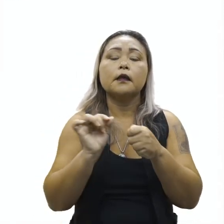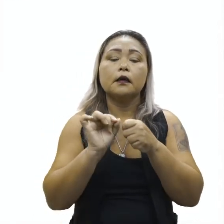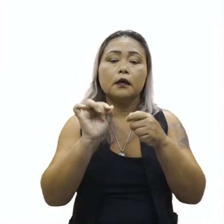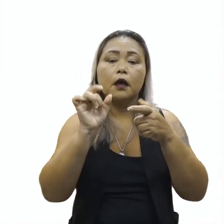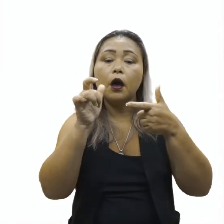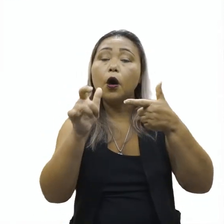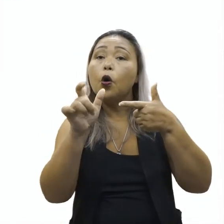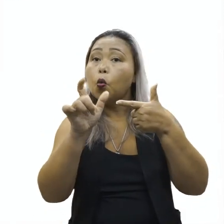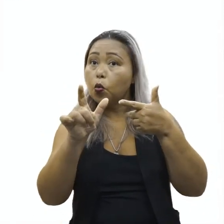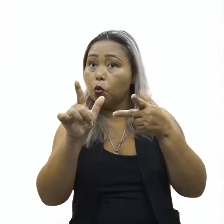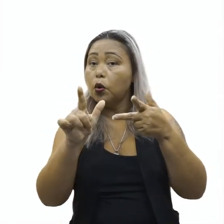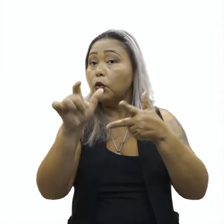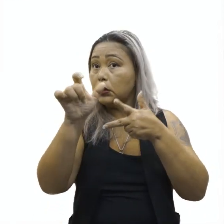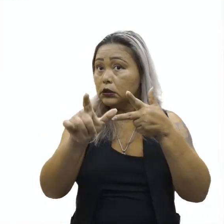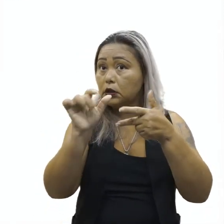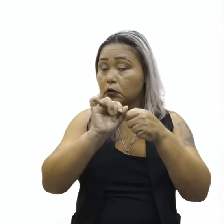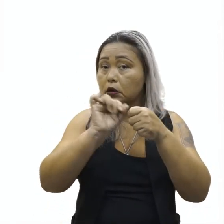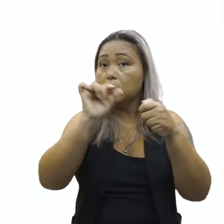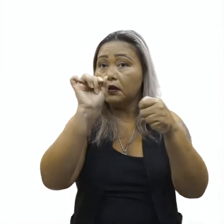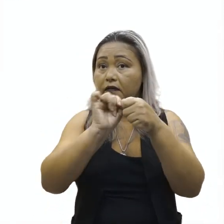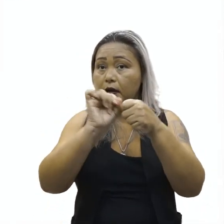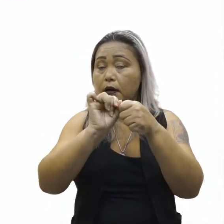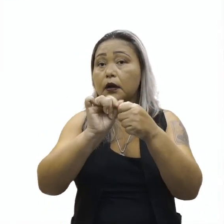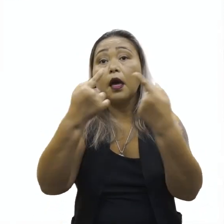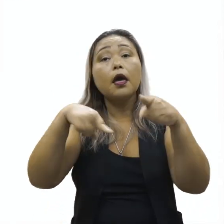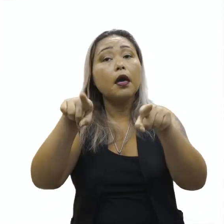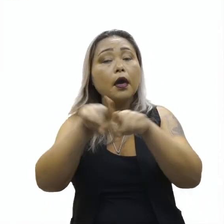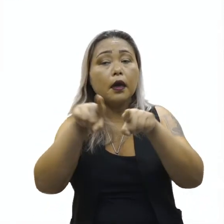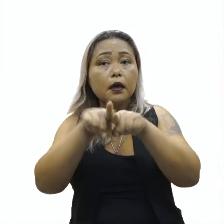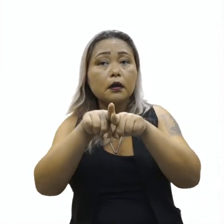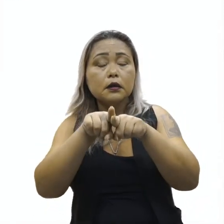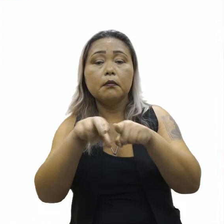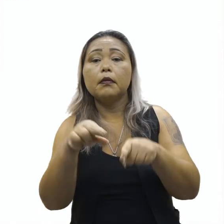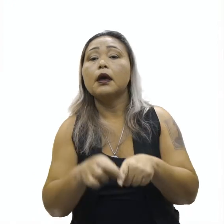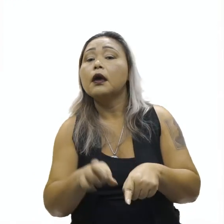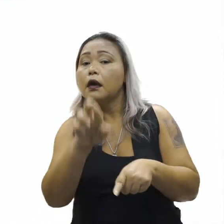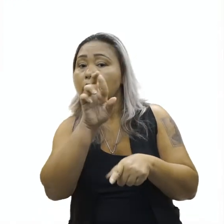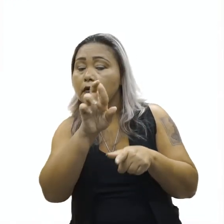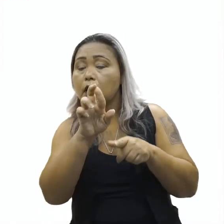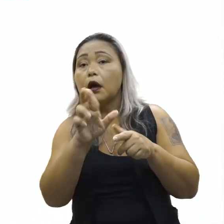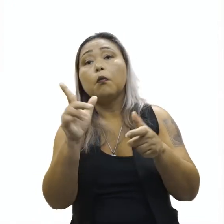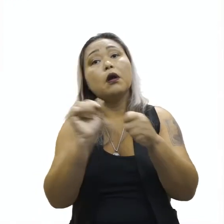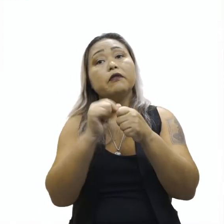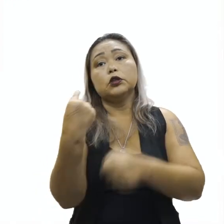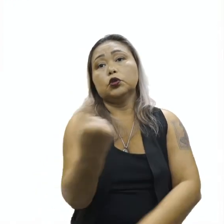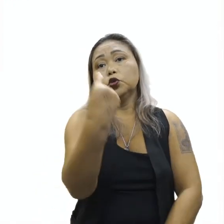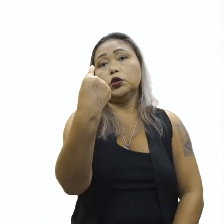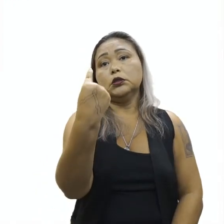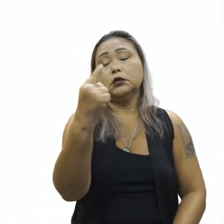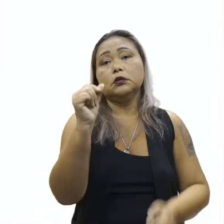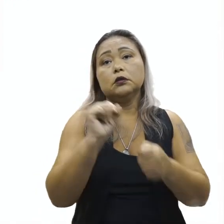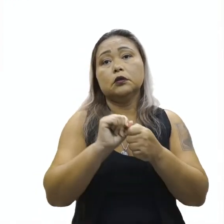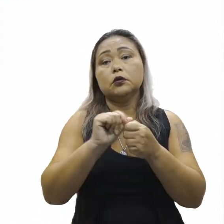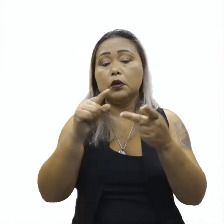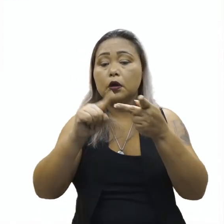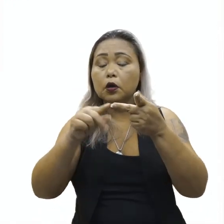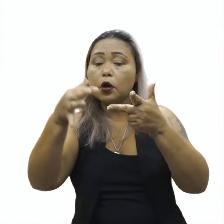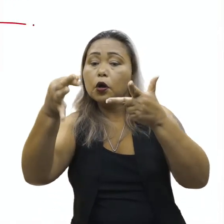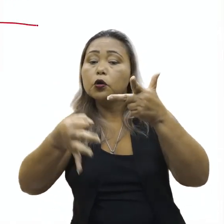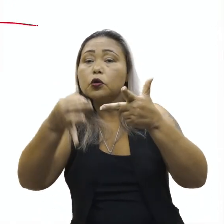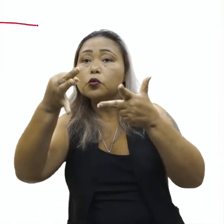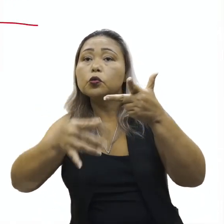ele executa, mas ele também é fiscalizado, ele não pode fazer nada sozinho, certo? O Judiciário, ele vai julgar